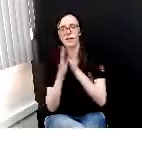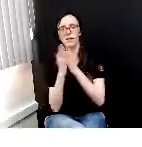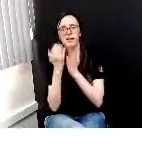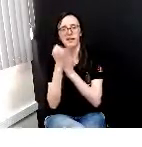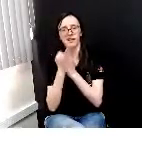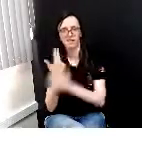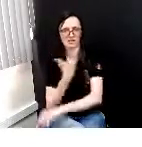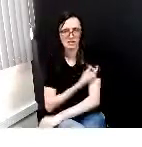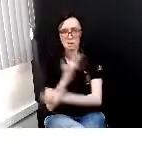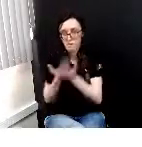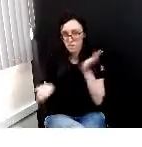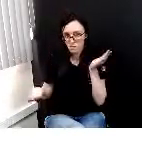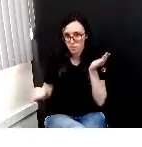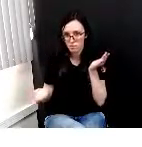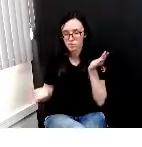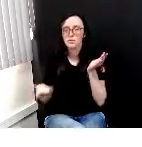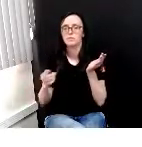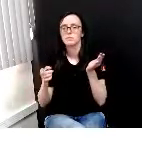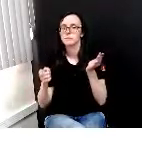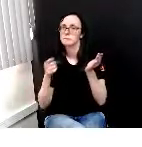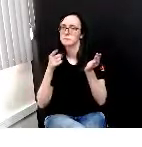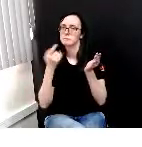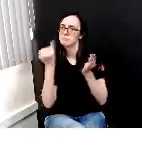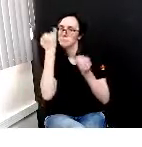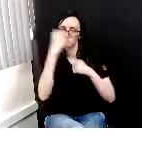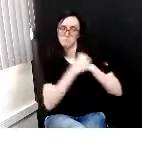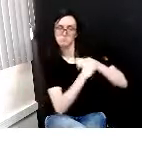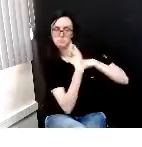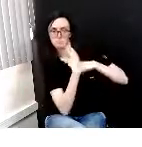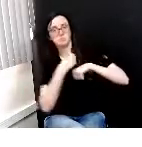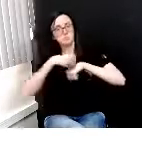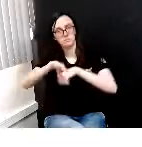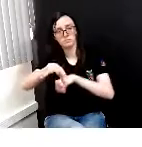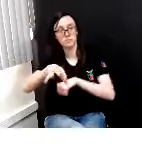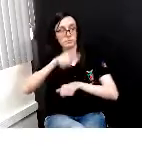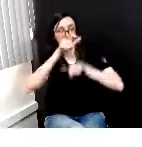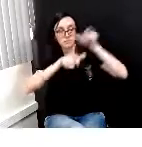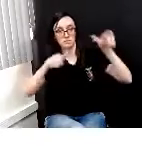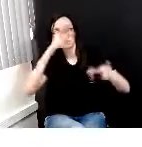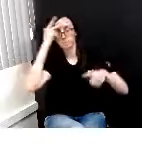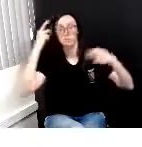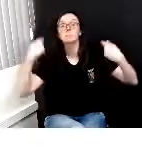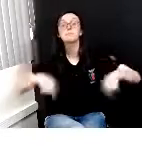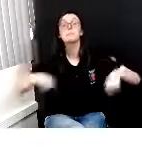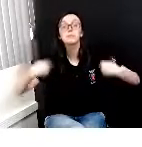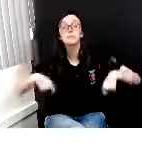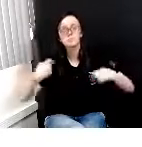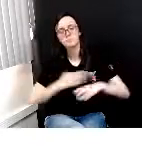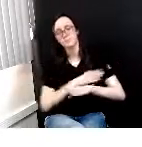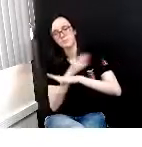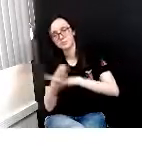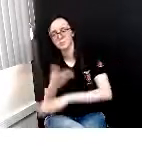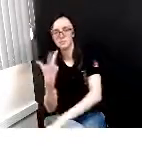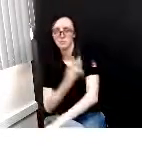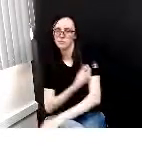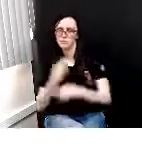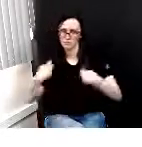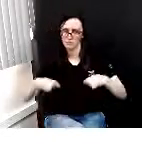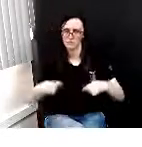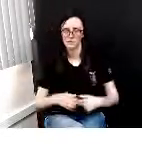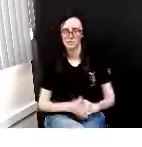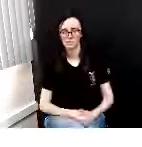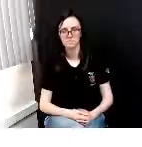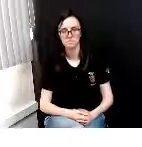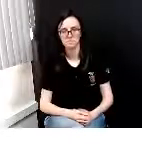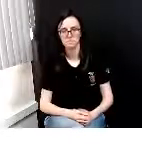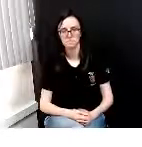né, a informação que nos chegou é que essas pessoas, elas devem realizar a vacinação, né?